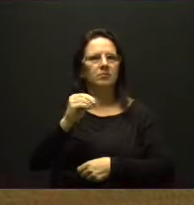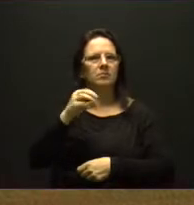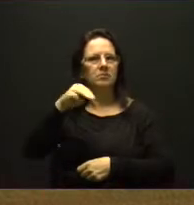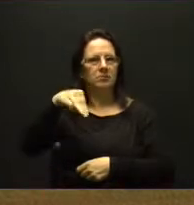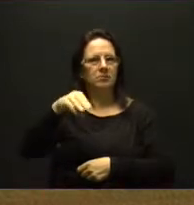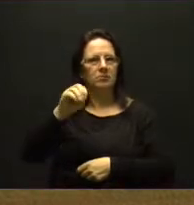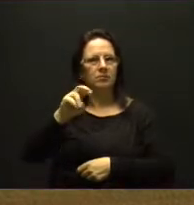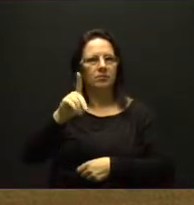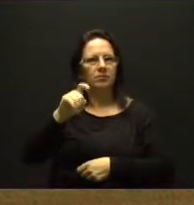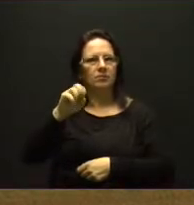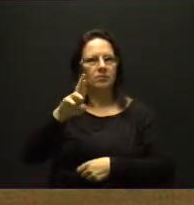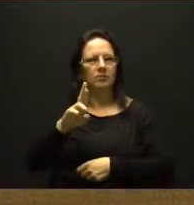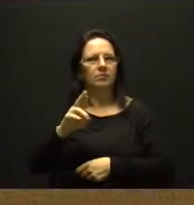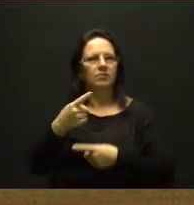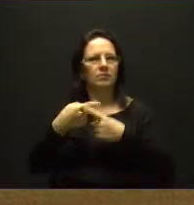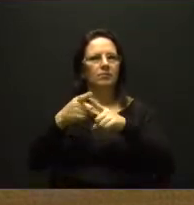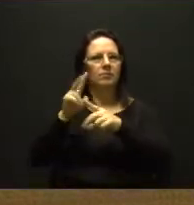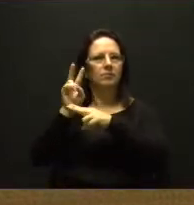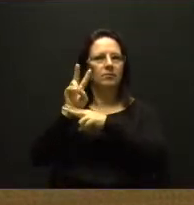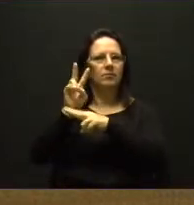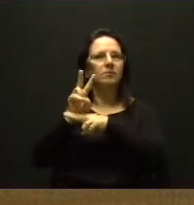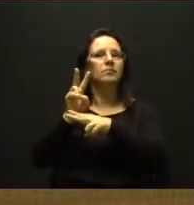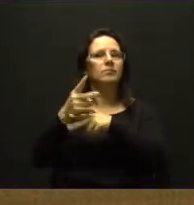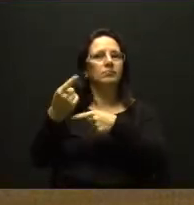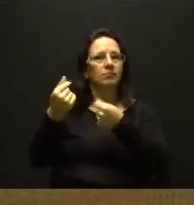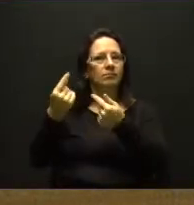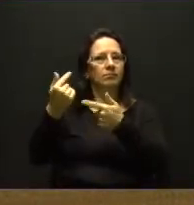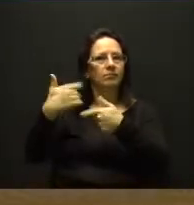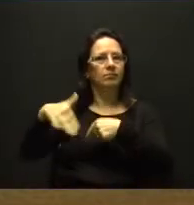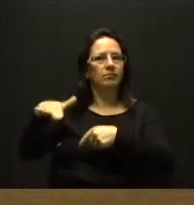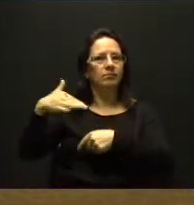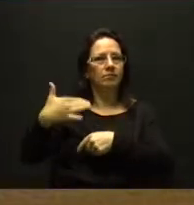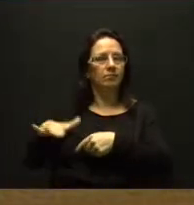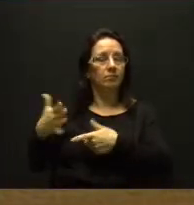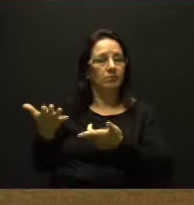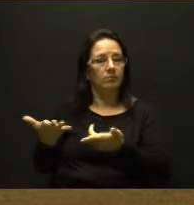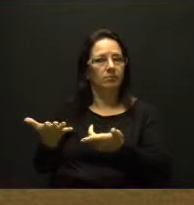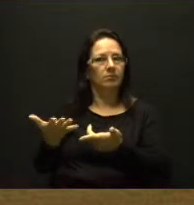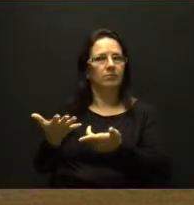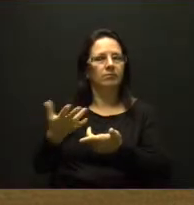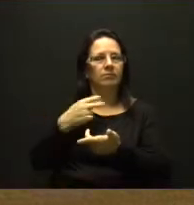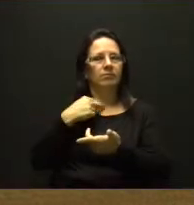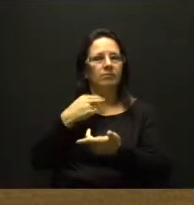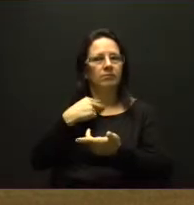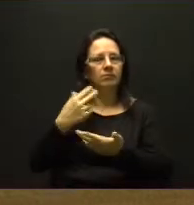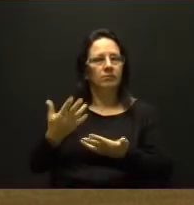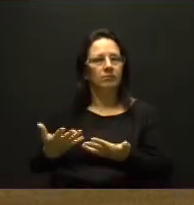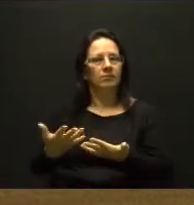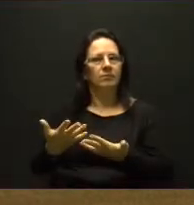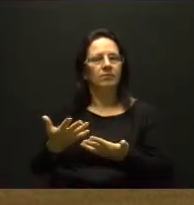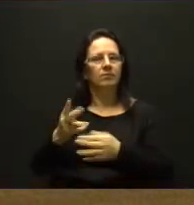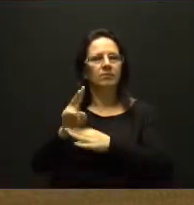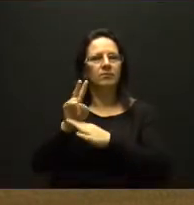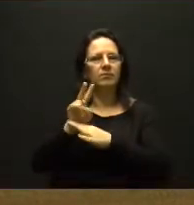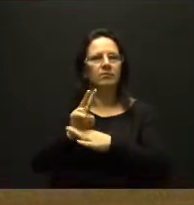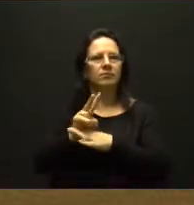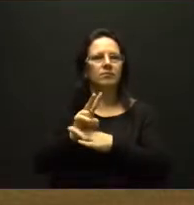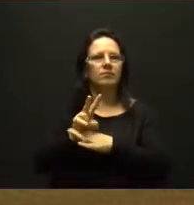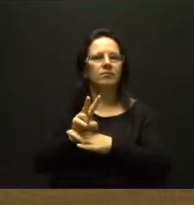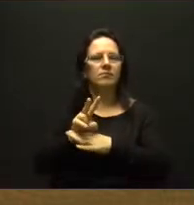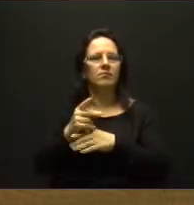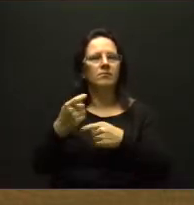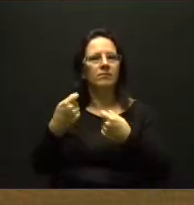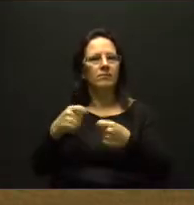mas para mantê lo existe um custo que de repente esse valor não dá pra você manter então nós precisamos